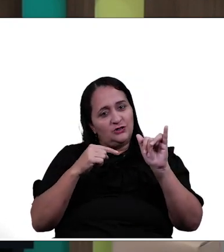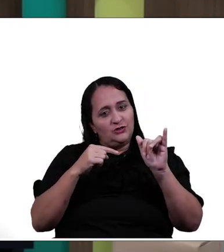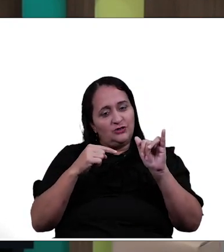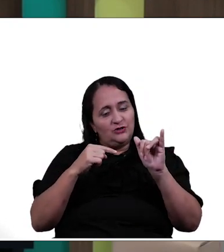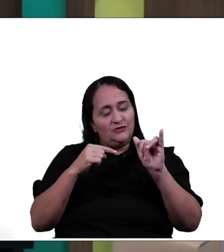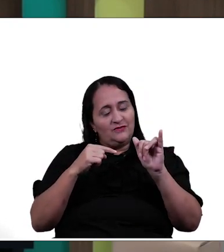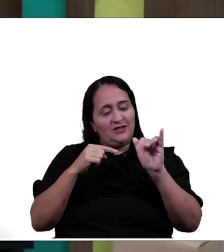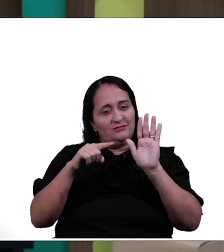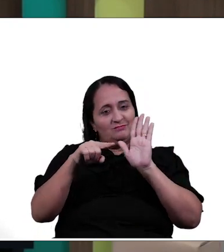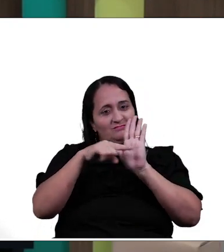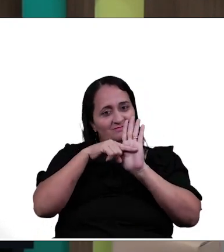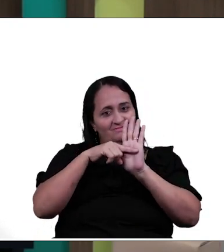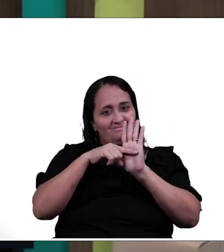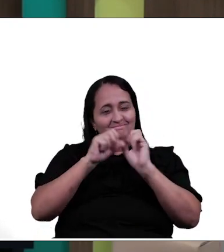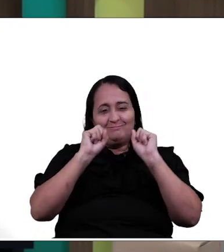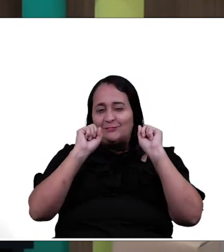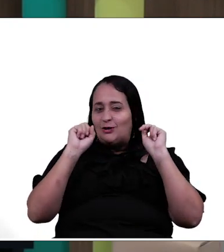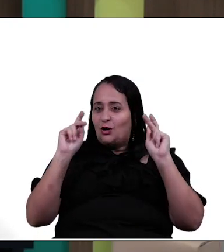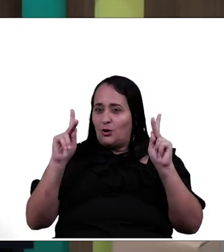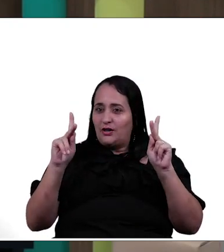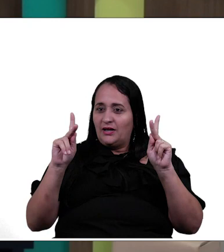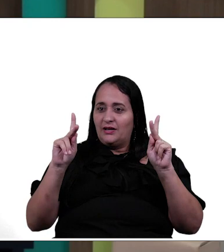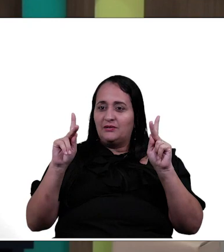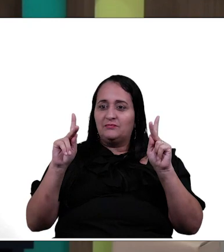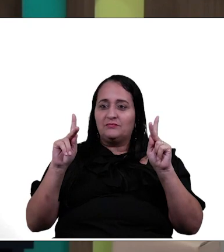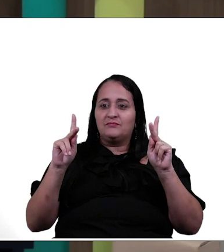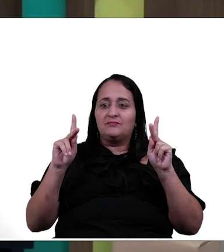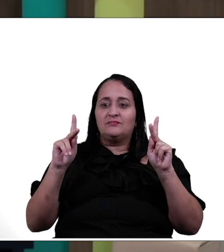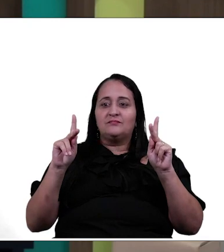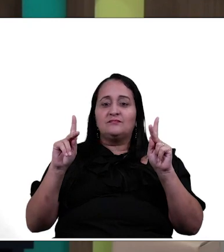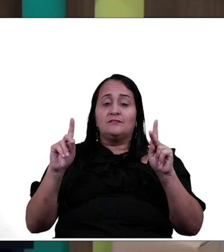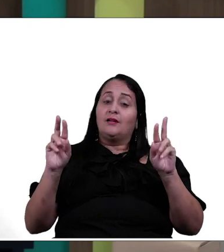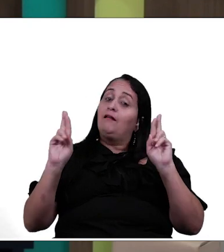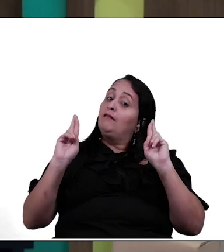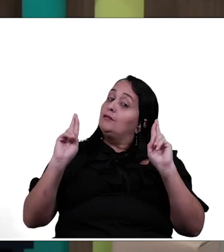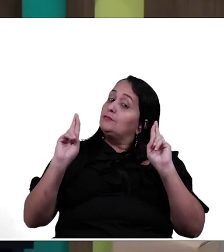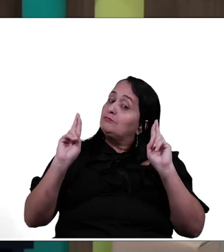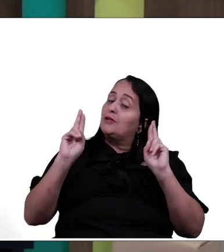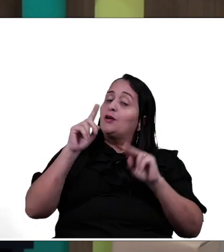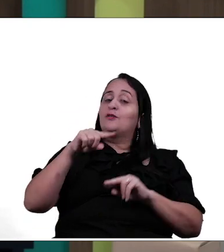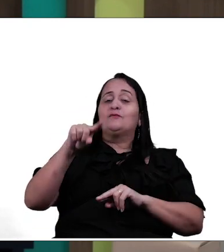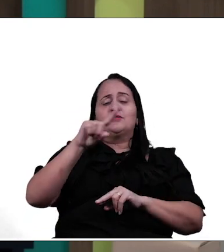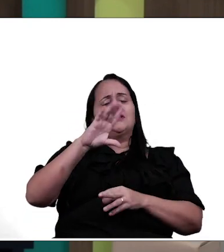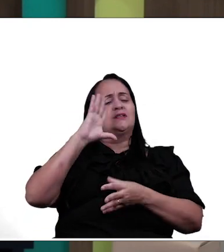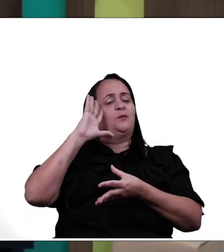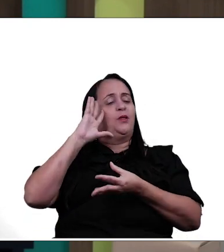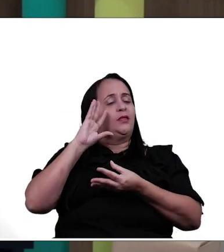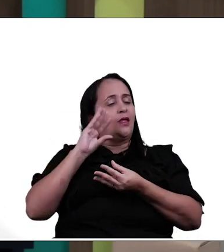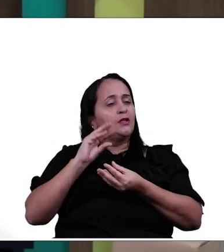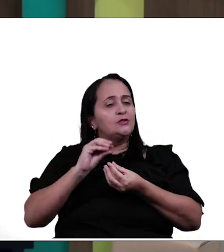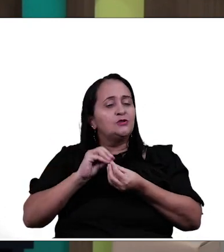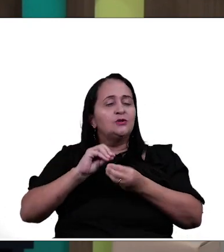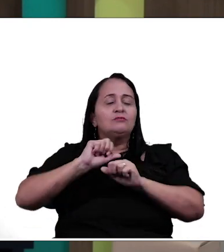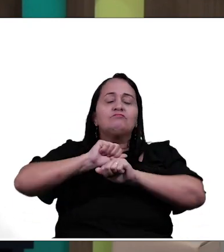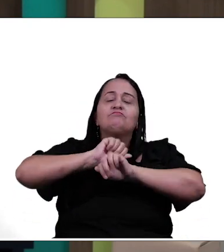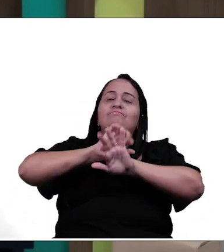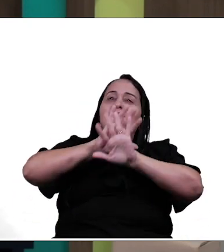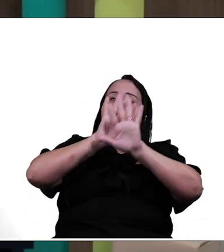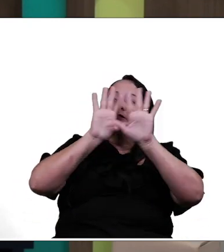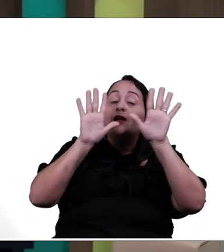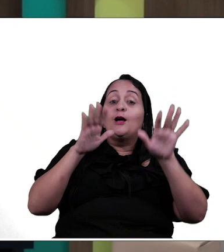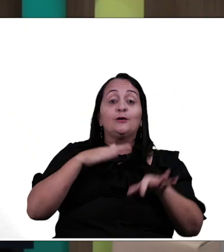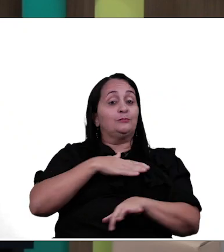números, 9. Logo, a fração geratriz da dízima